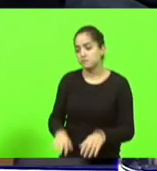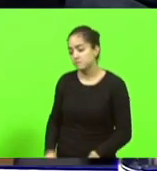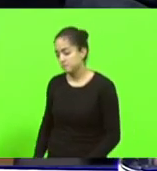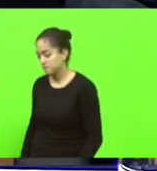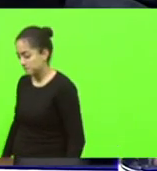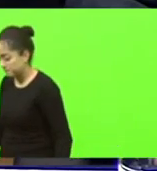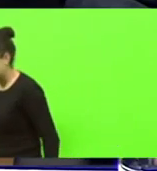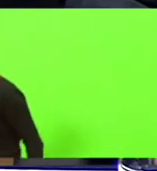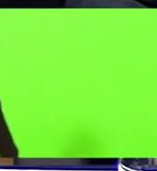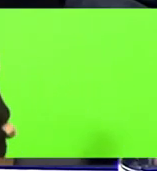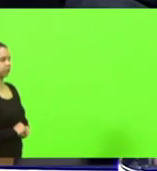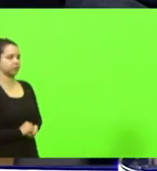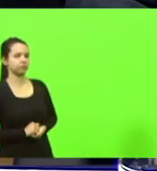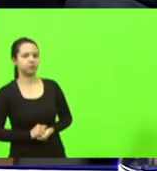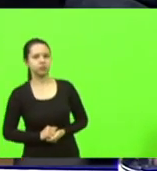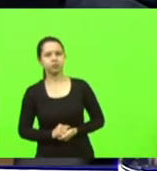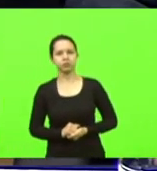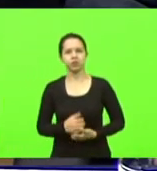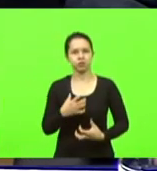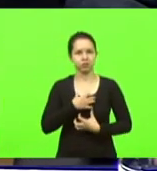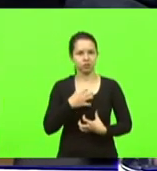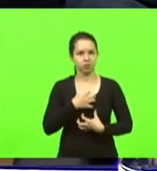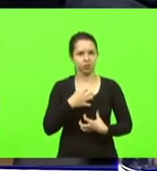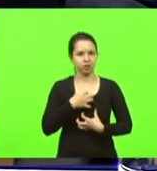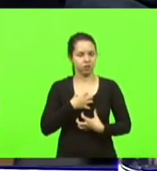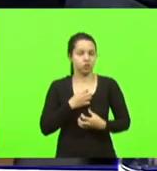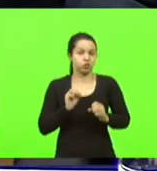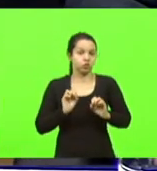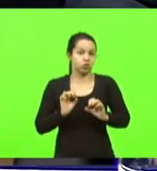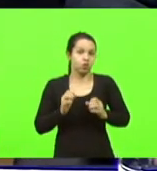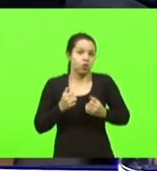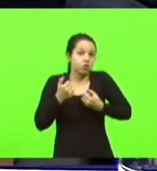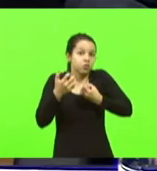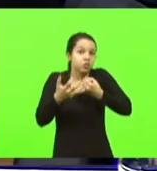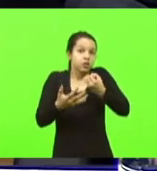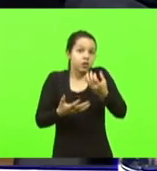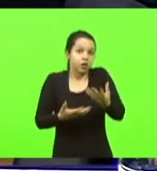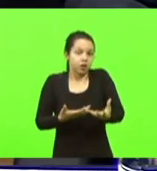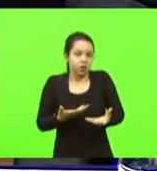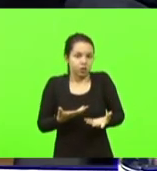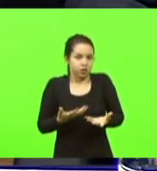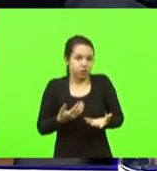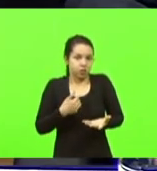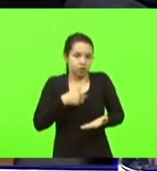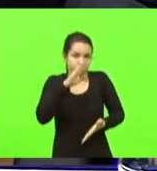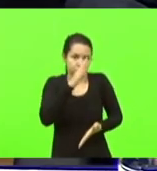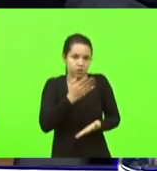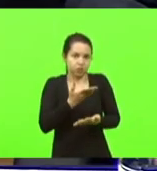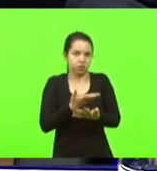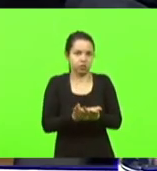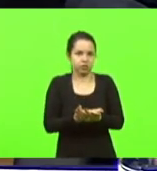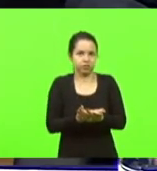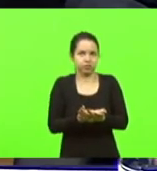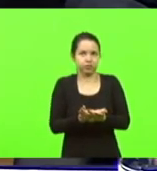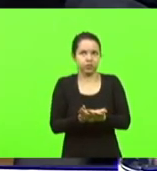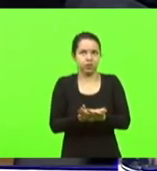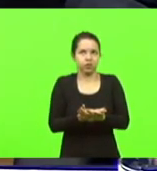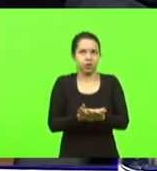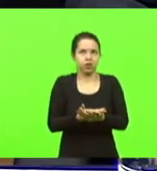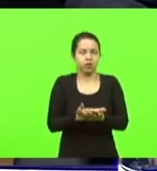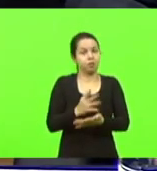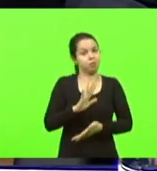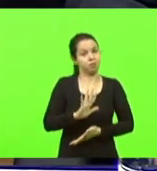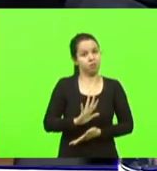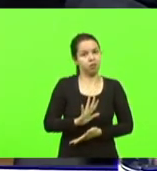uma forma de expressar né foi o desejo de expressar da forma que eu vou aqui mesmo eu acreditava mas de todas fortes